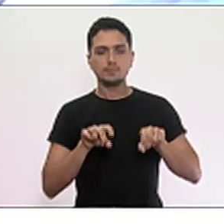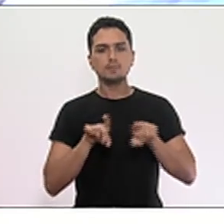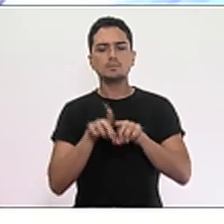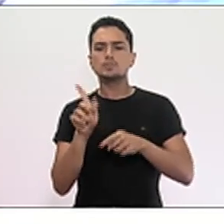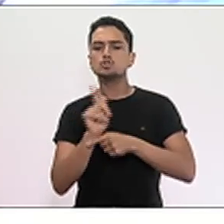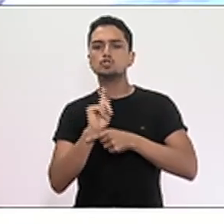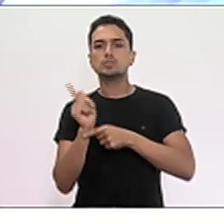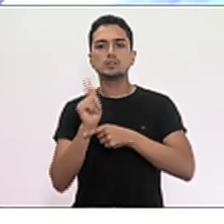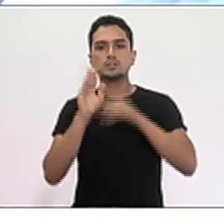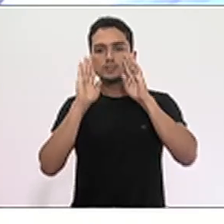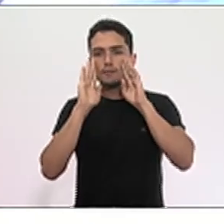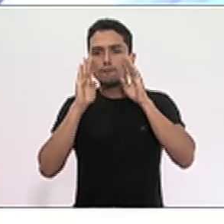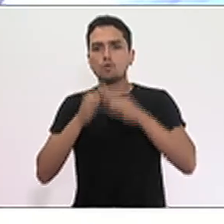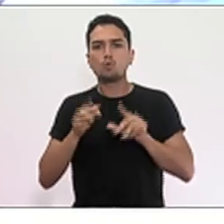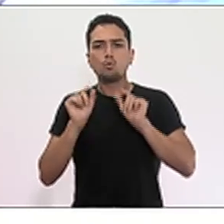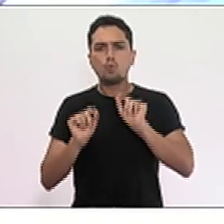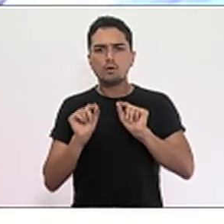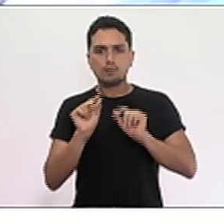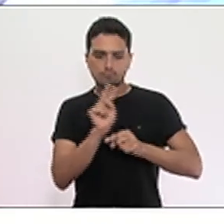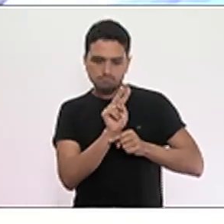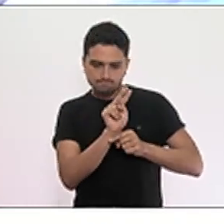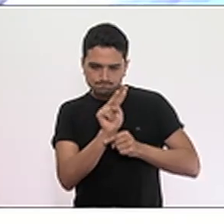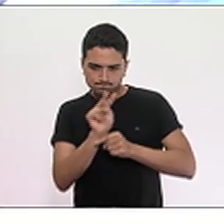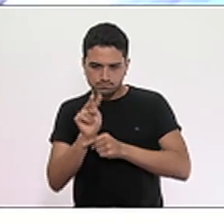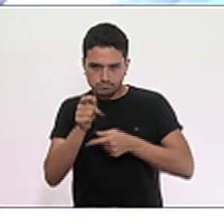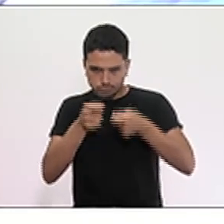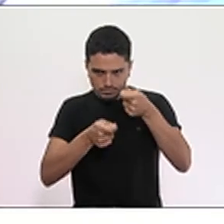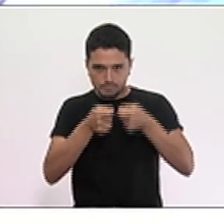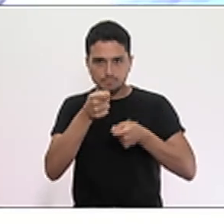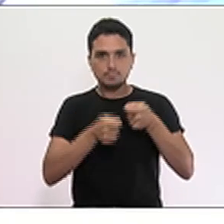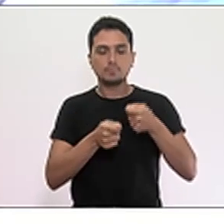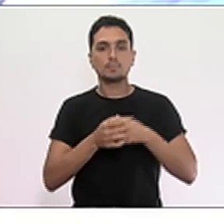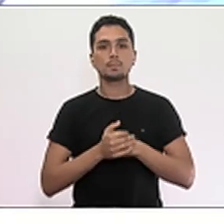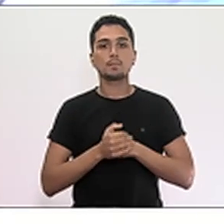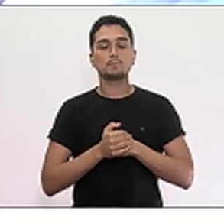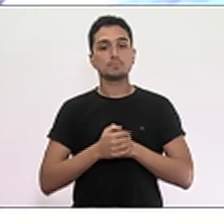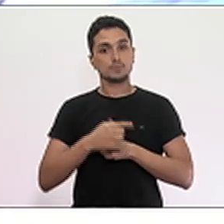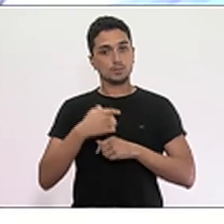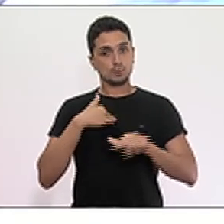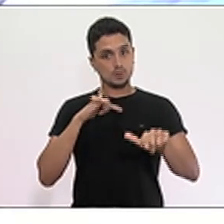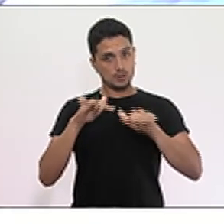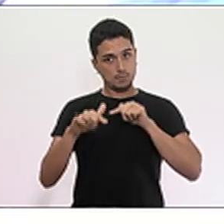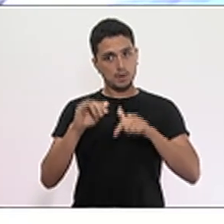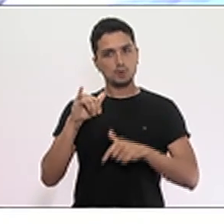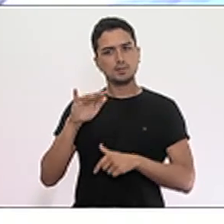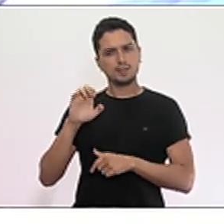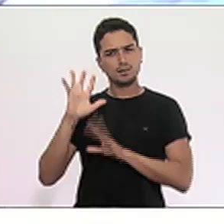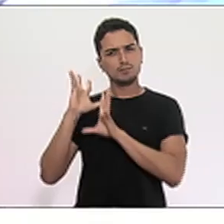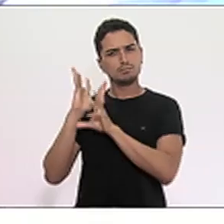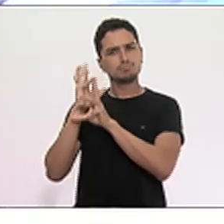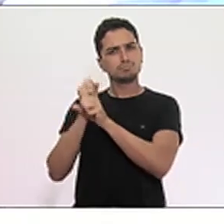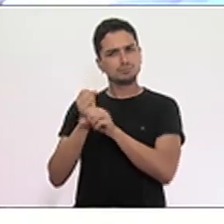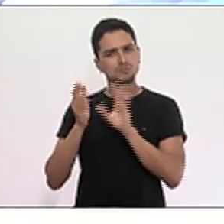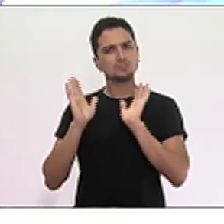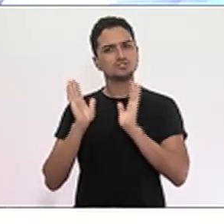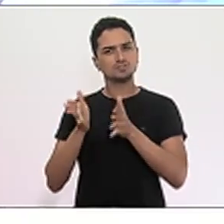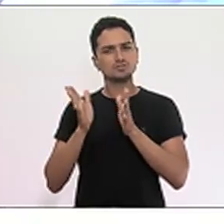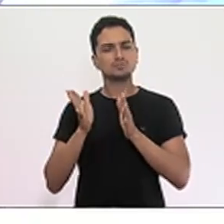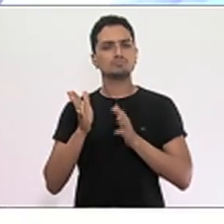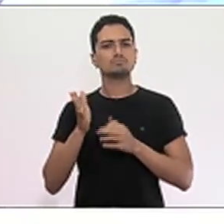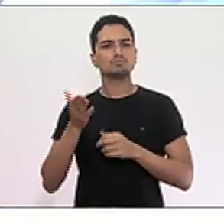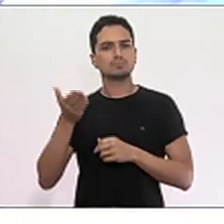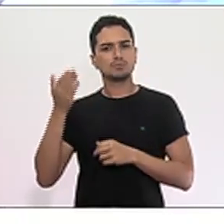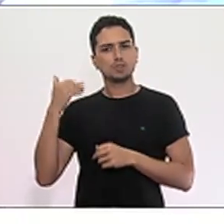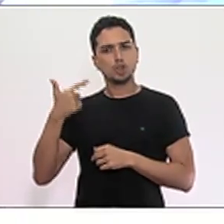ao monitoramento. Eu sou servidor da casa, do INEA, de carreira, concursado. Desde o início, desde que eu entrei no